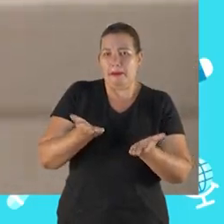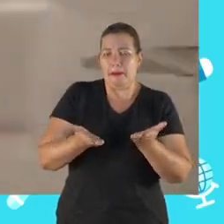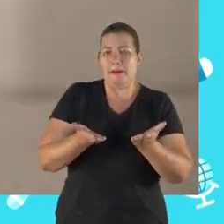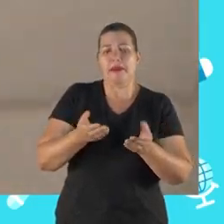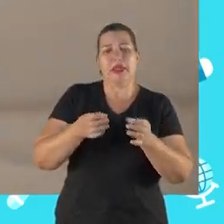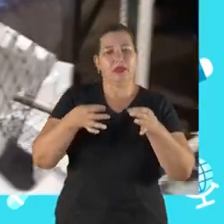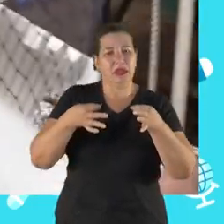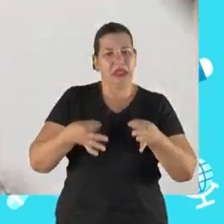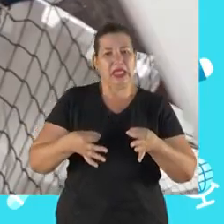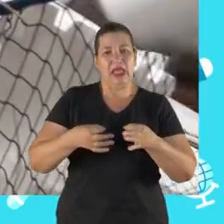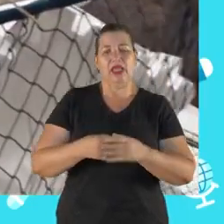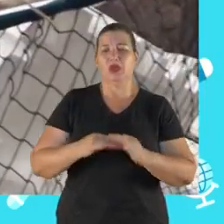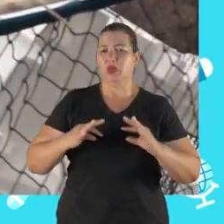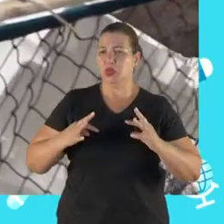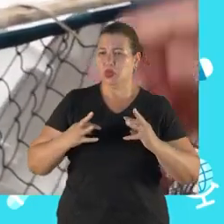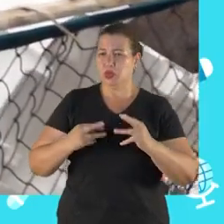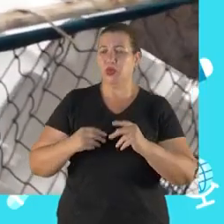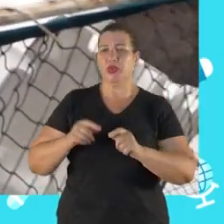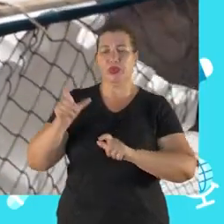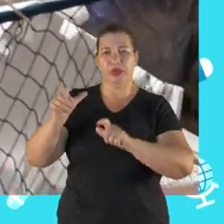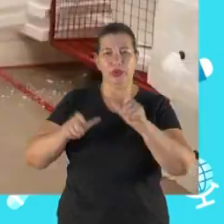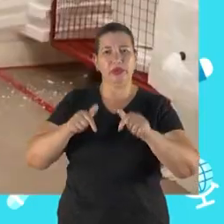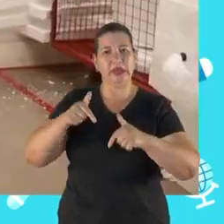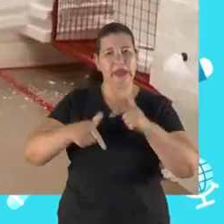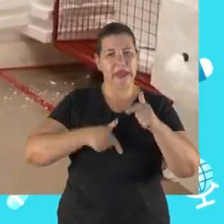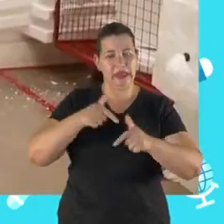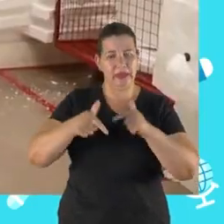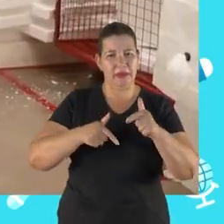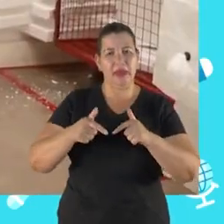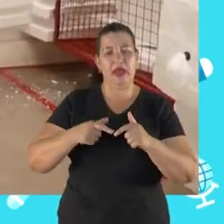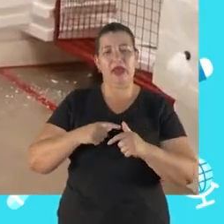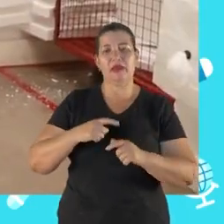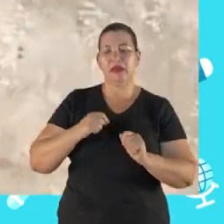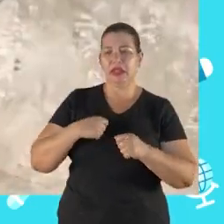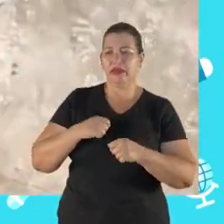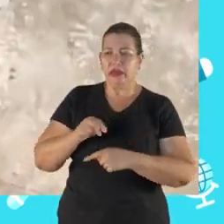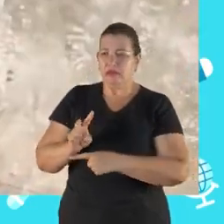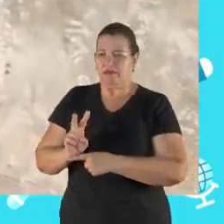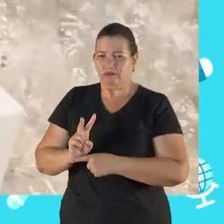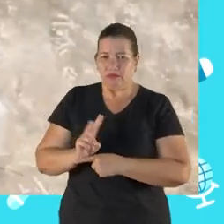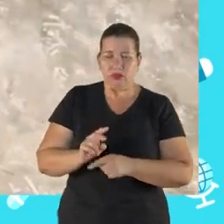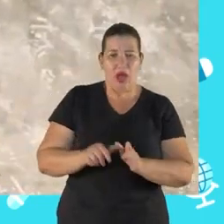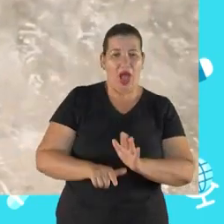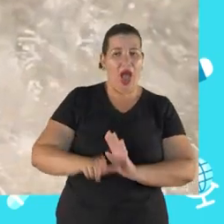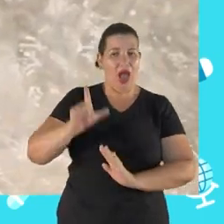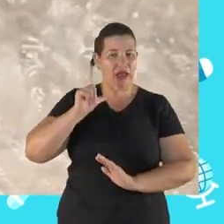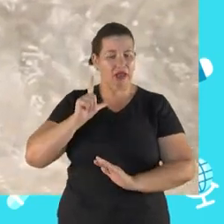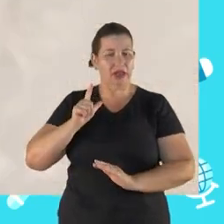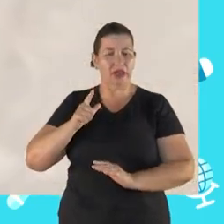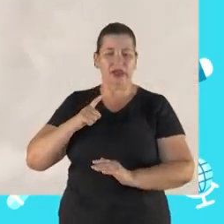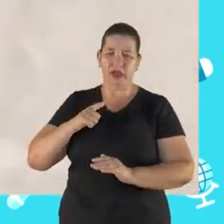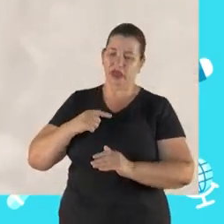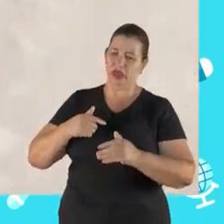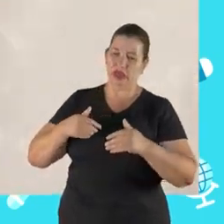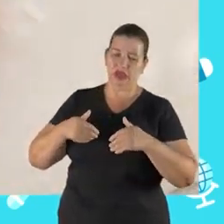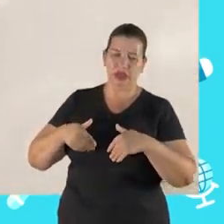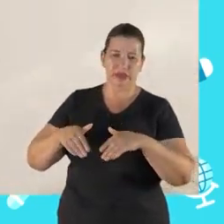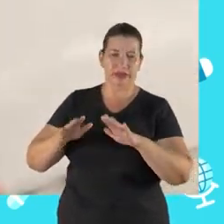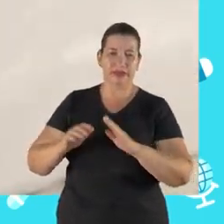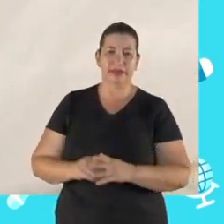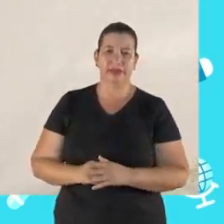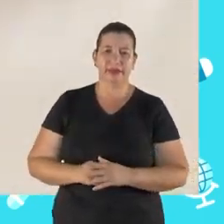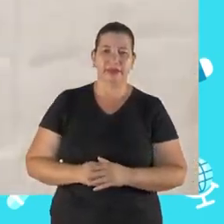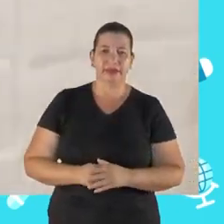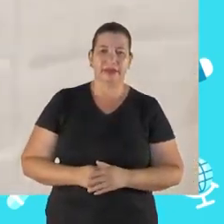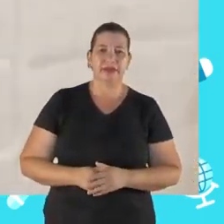densidade correta, peso do material correto. Todos os operadores são instruídos a fazer uma inspeção visual do produto antes de embalar